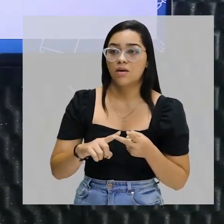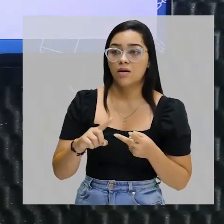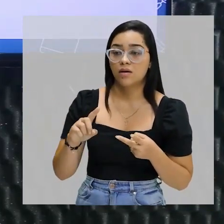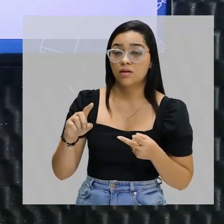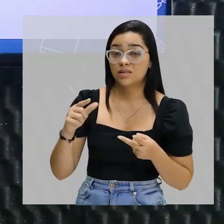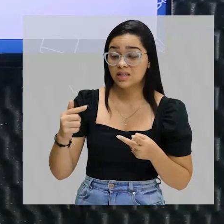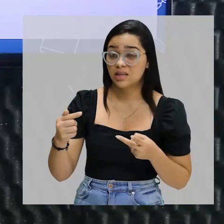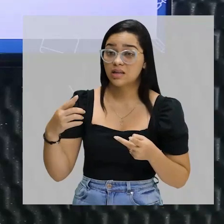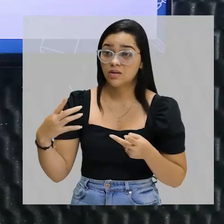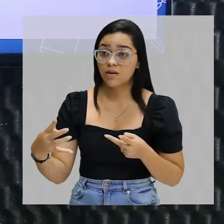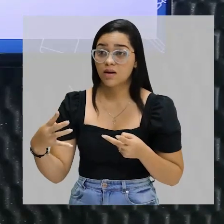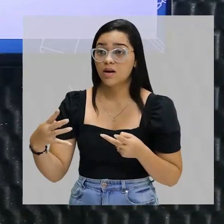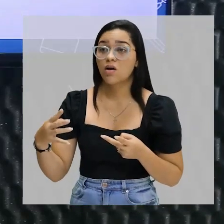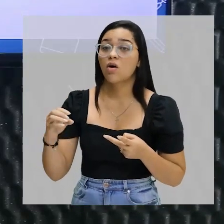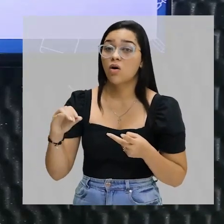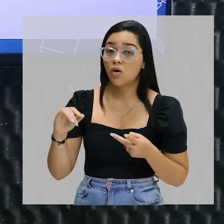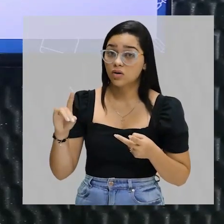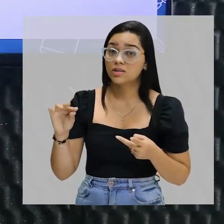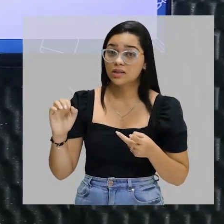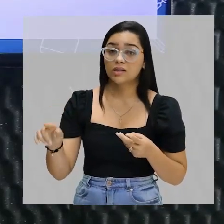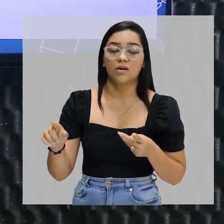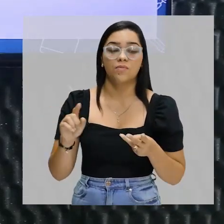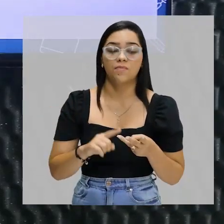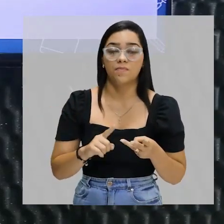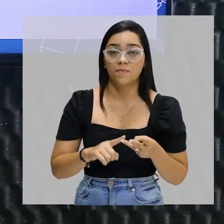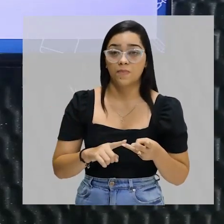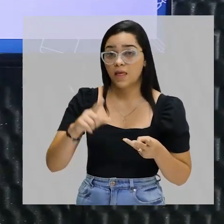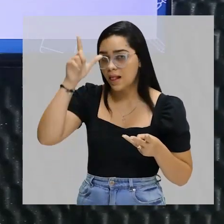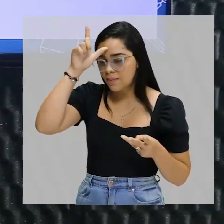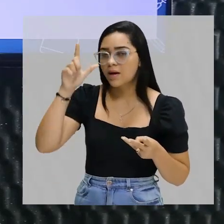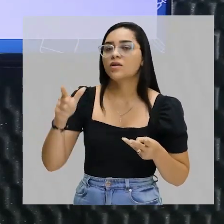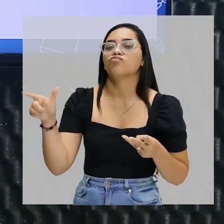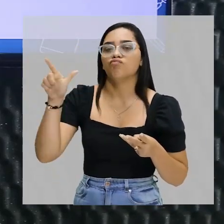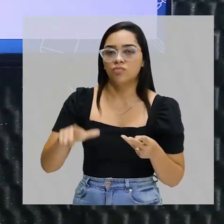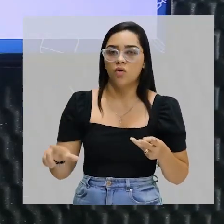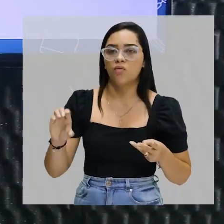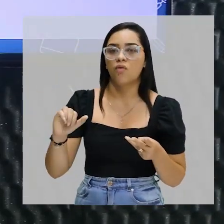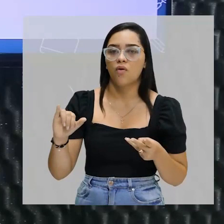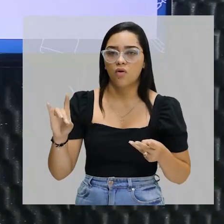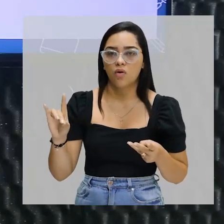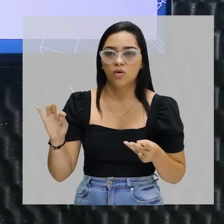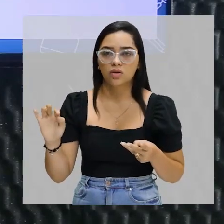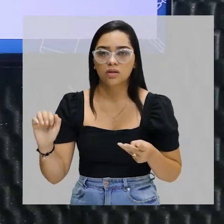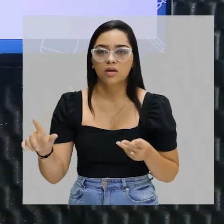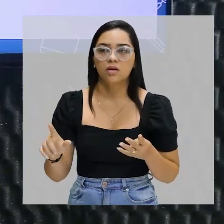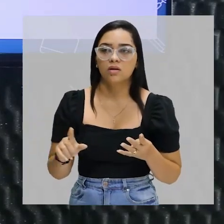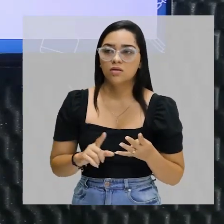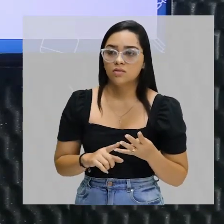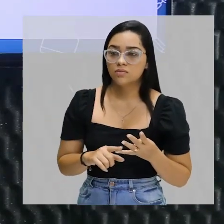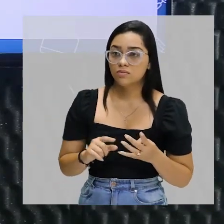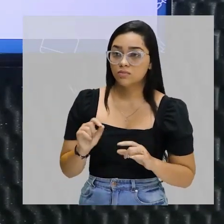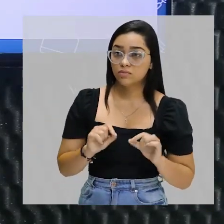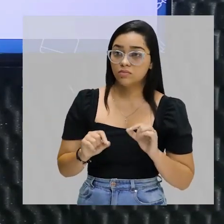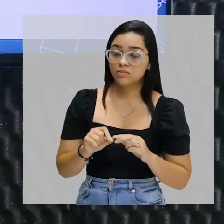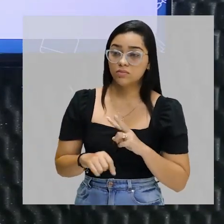1974 Alemanha ocidental 1990 Tá certo Alemanha ainda ocidental Alemanha